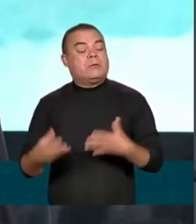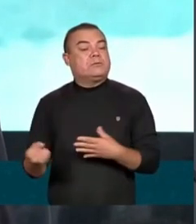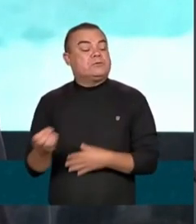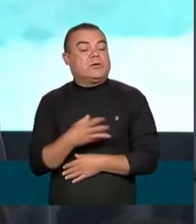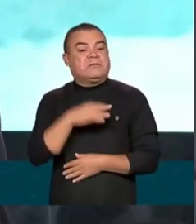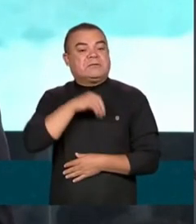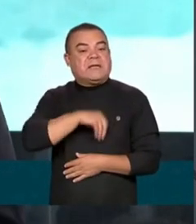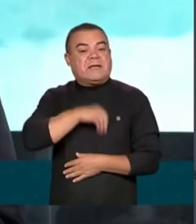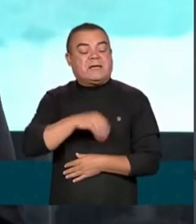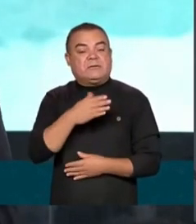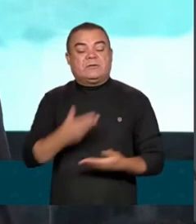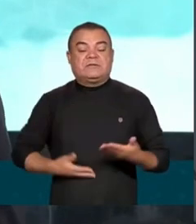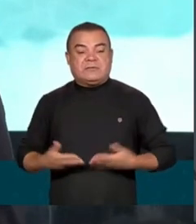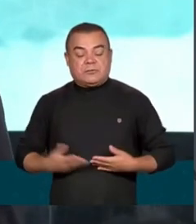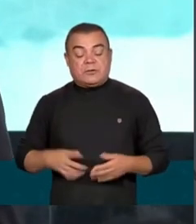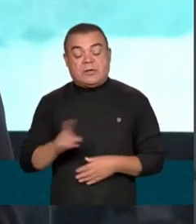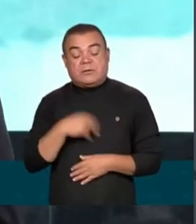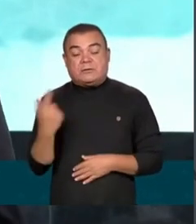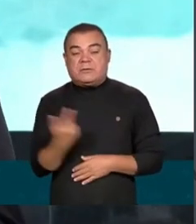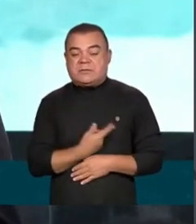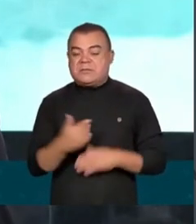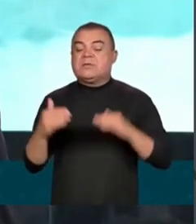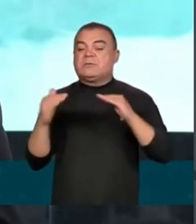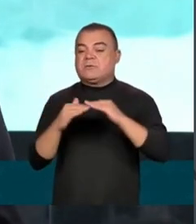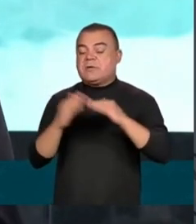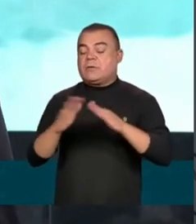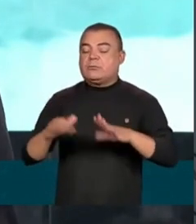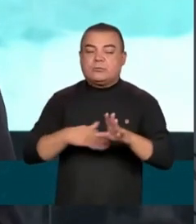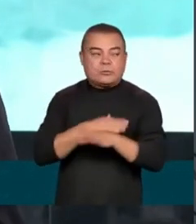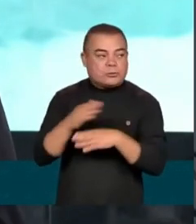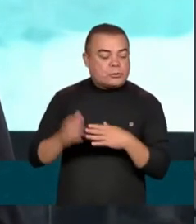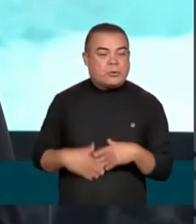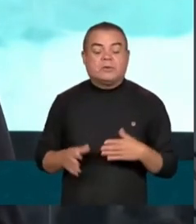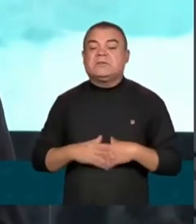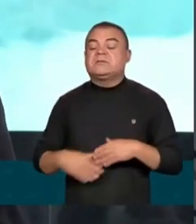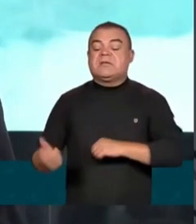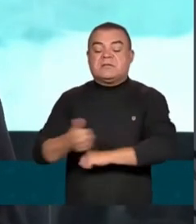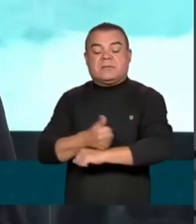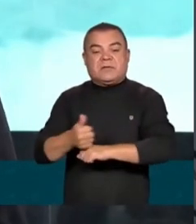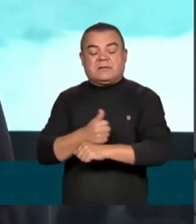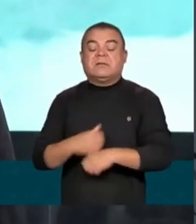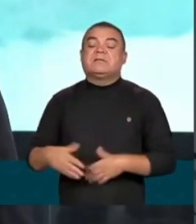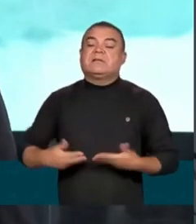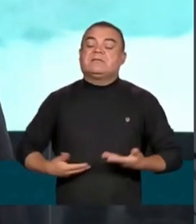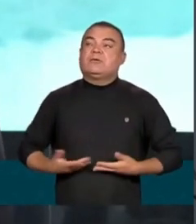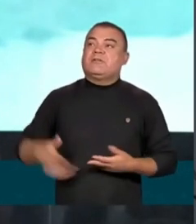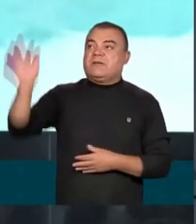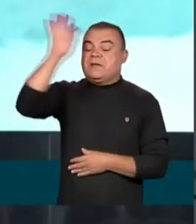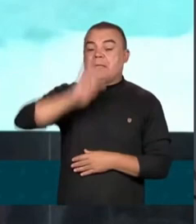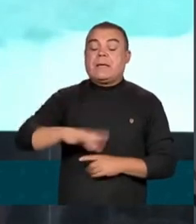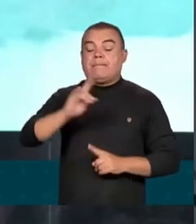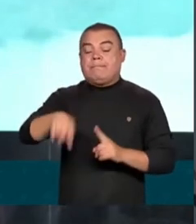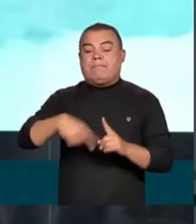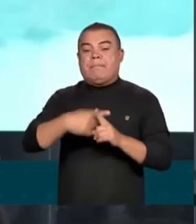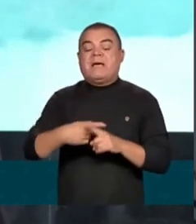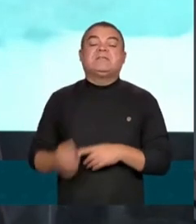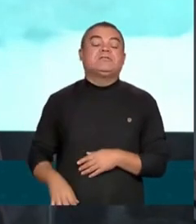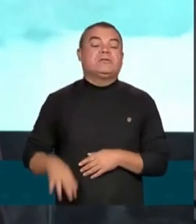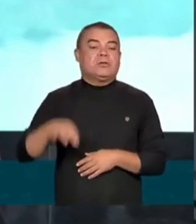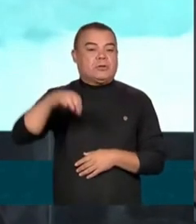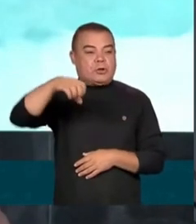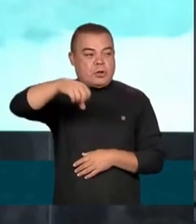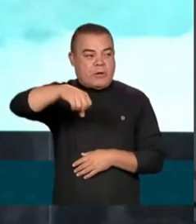importante nós conseguimos fechar um acordo com todas as categorias de servidores federais reajuste mais de 9%